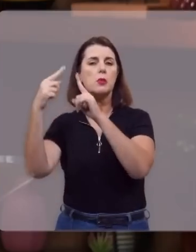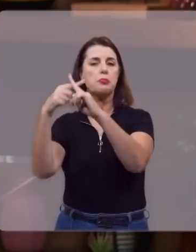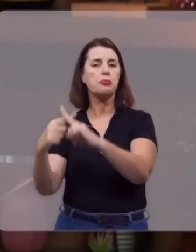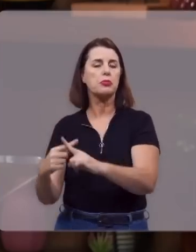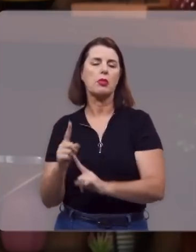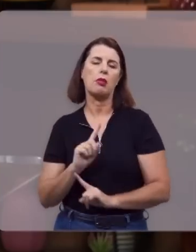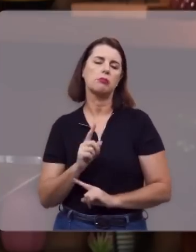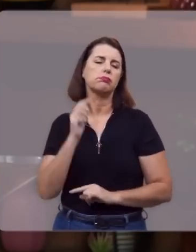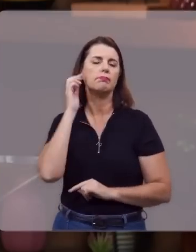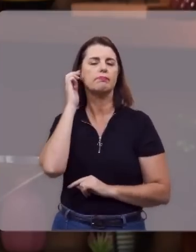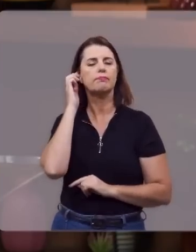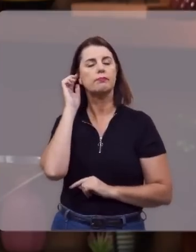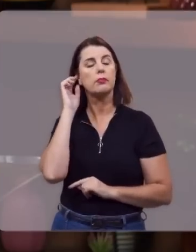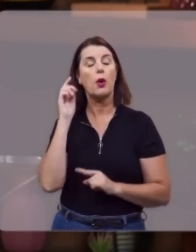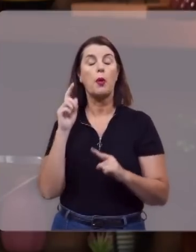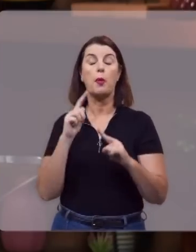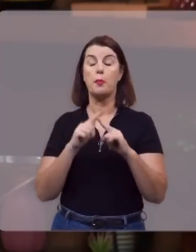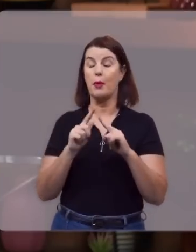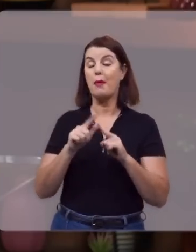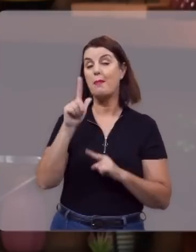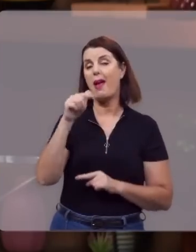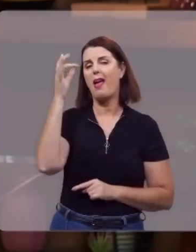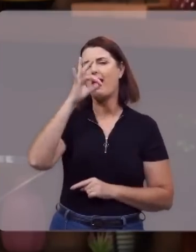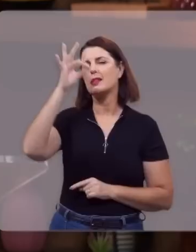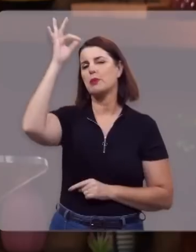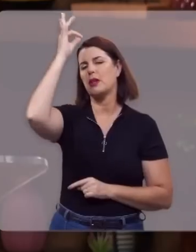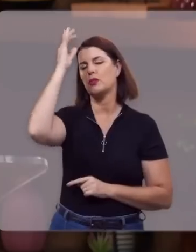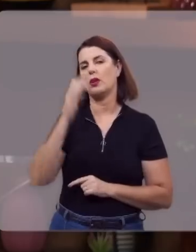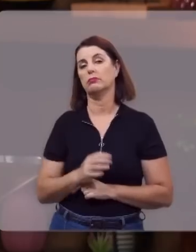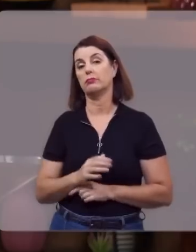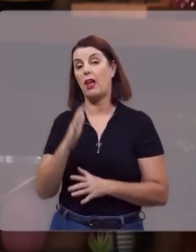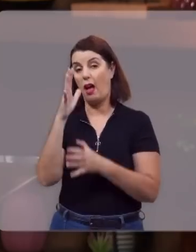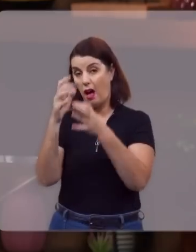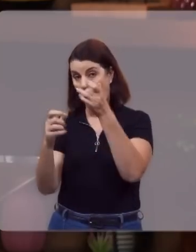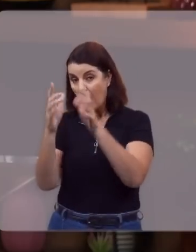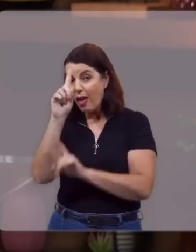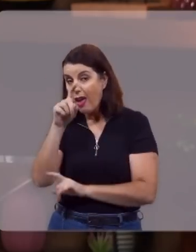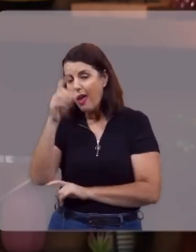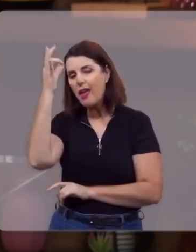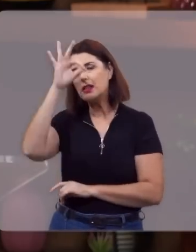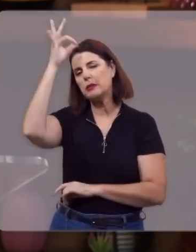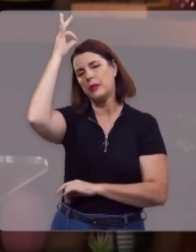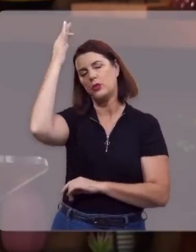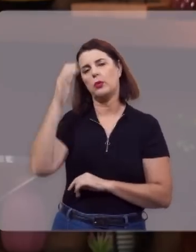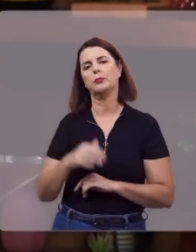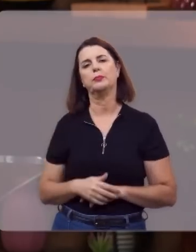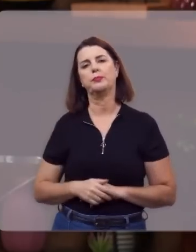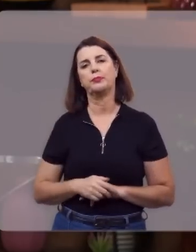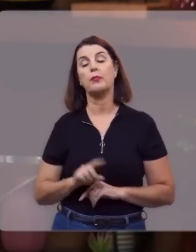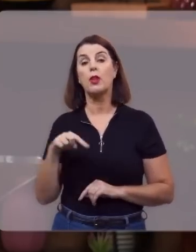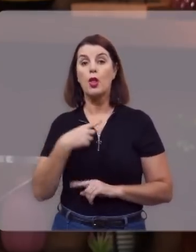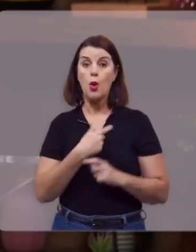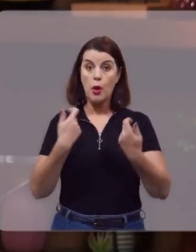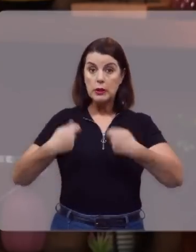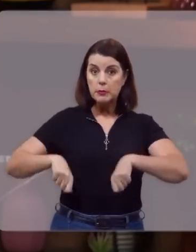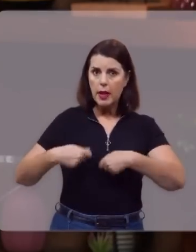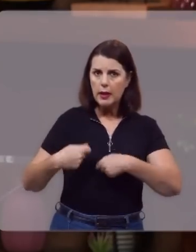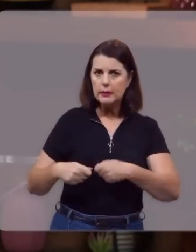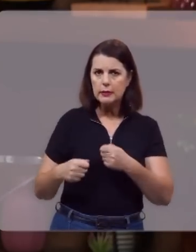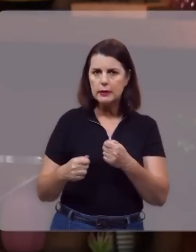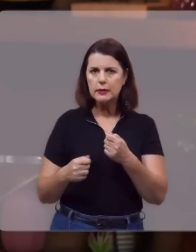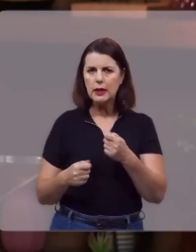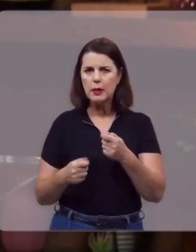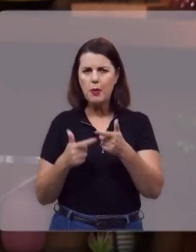concorrente. O problema é espiritual. A luta é espiritual. E nós precisamos de armas